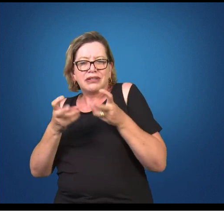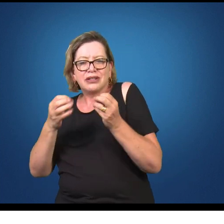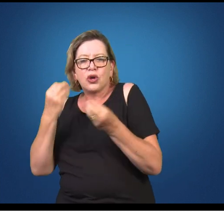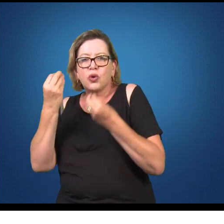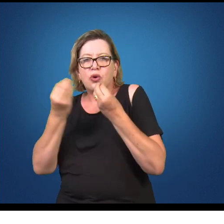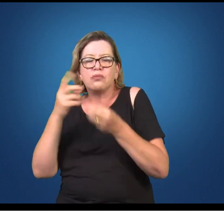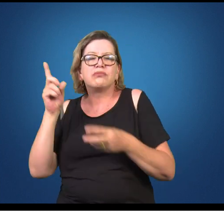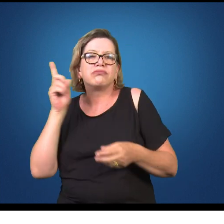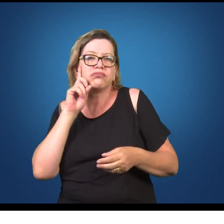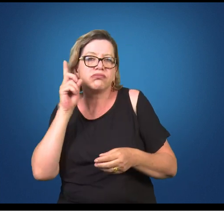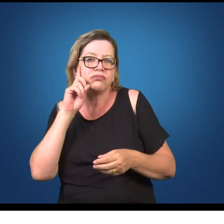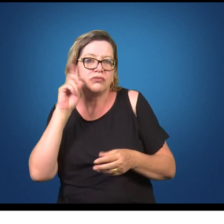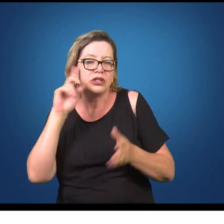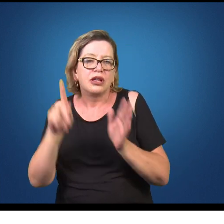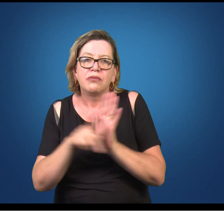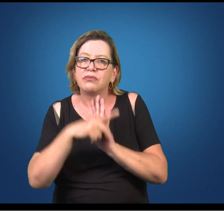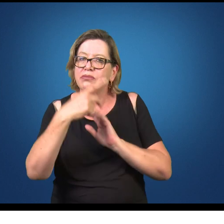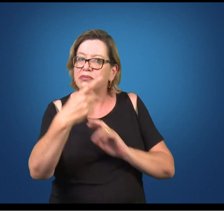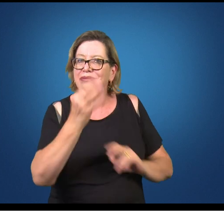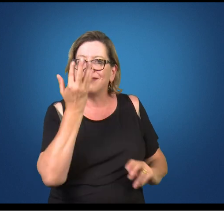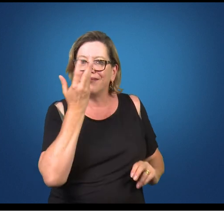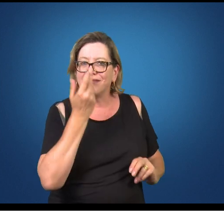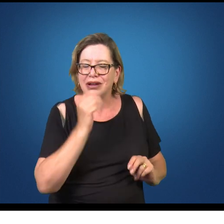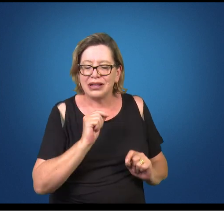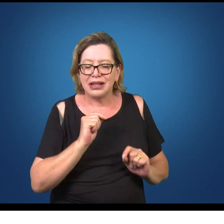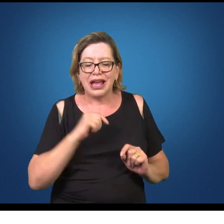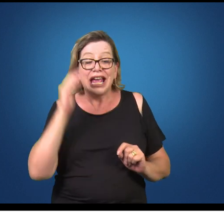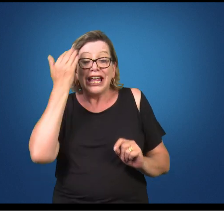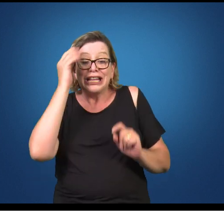de entender o que acontece no cotidiano dela, que muitas vezes